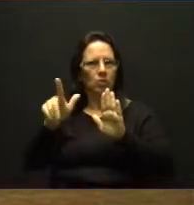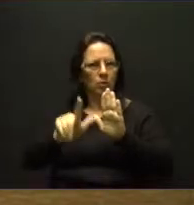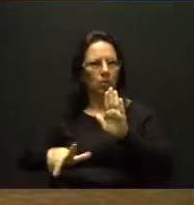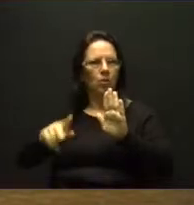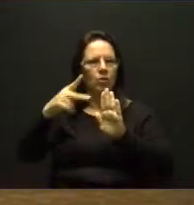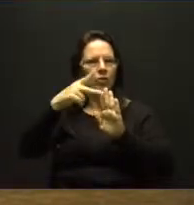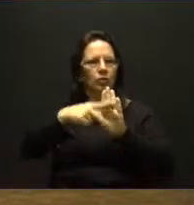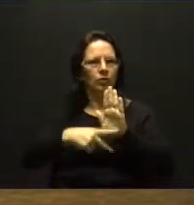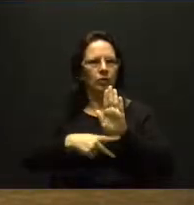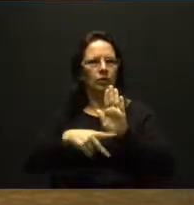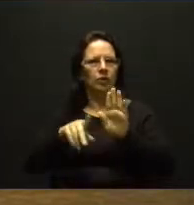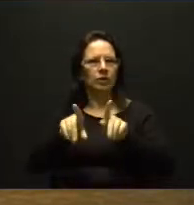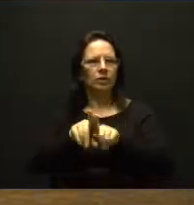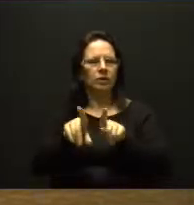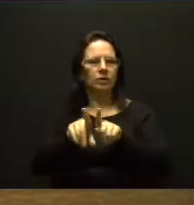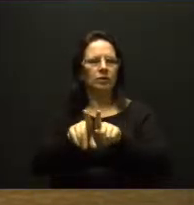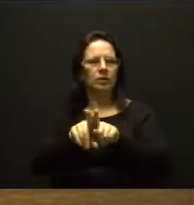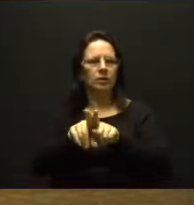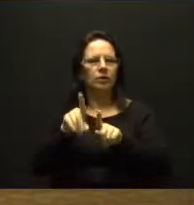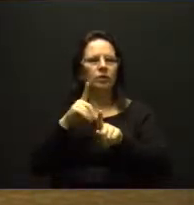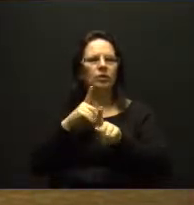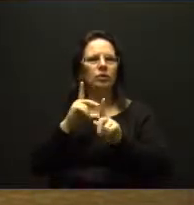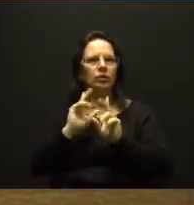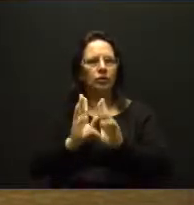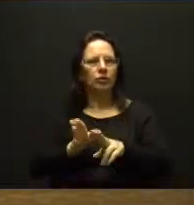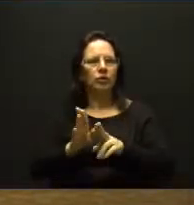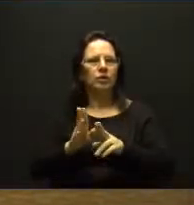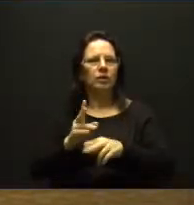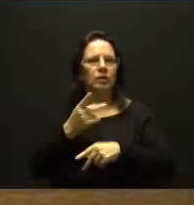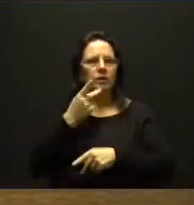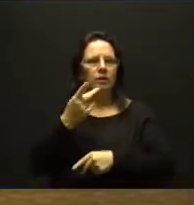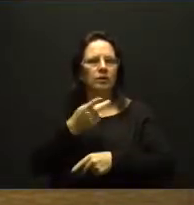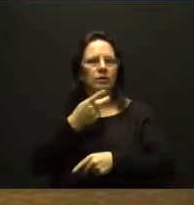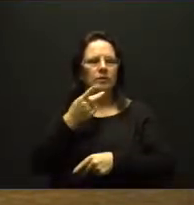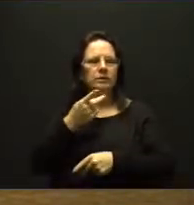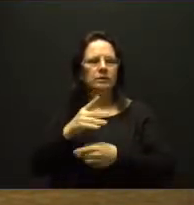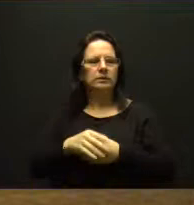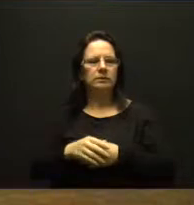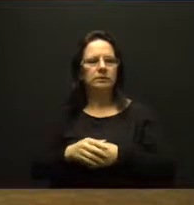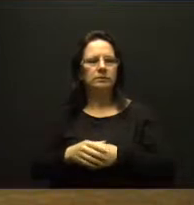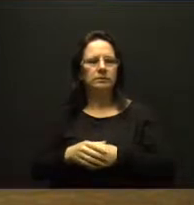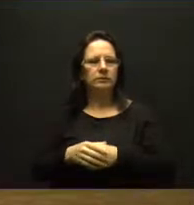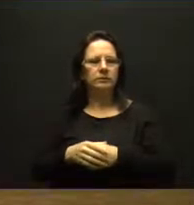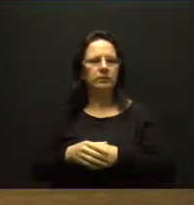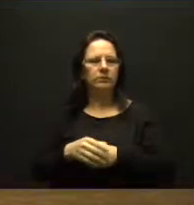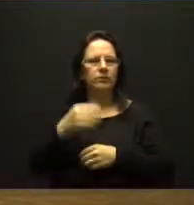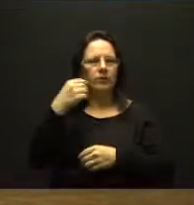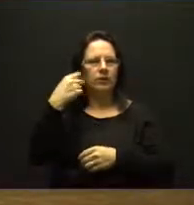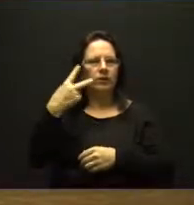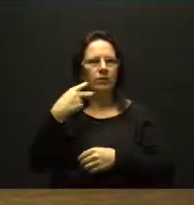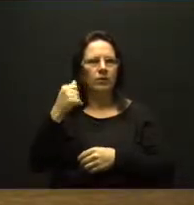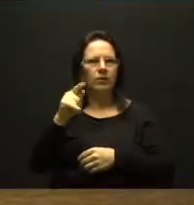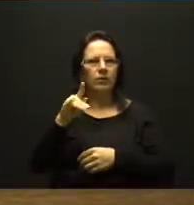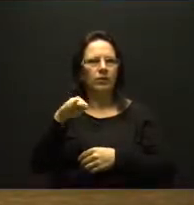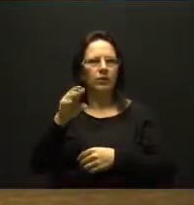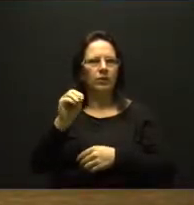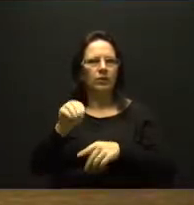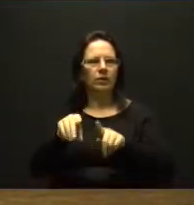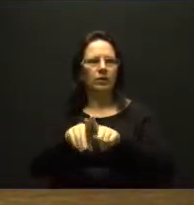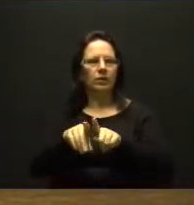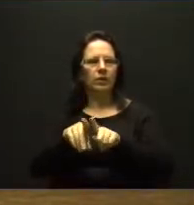até porque como a gente tem falado lamentavelmente é o vereador agnaldo trouxe a esta casa